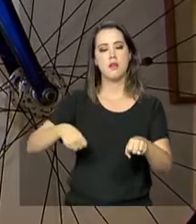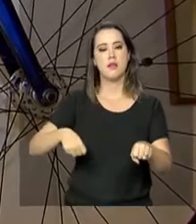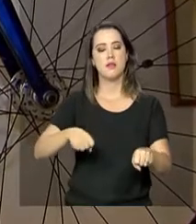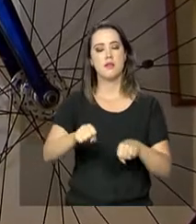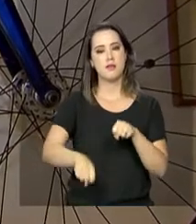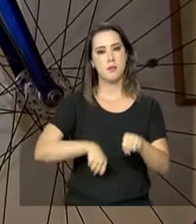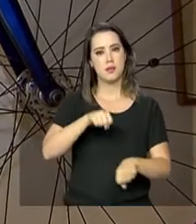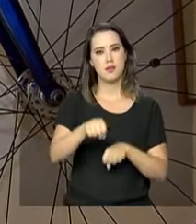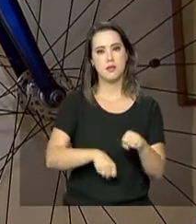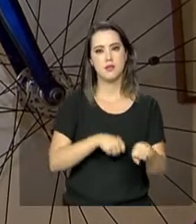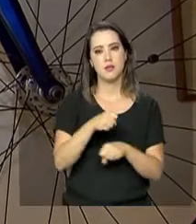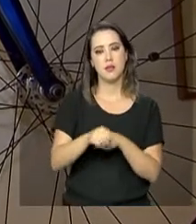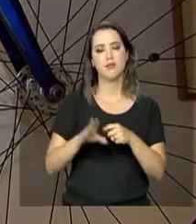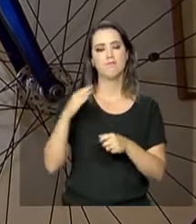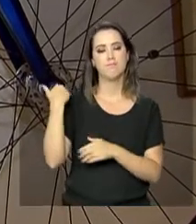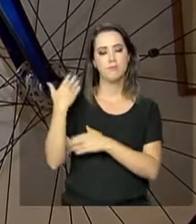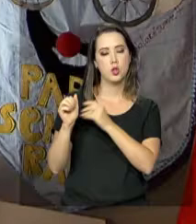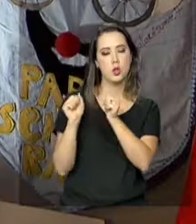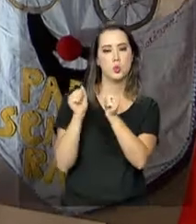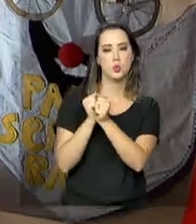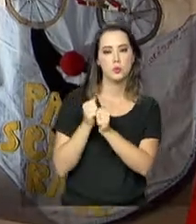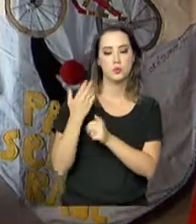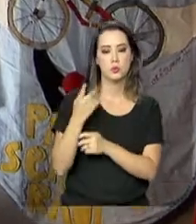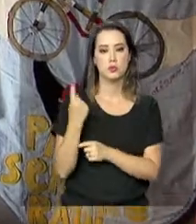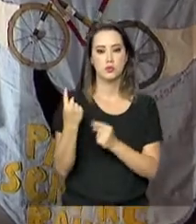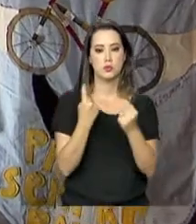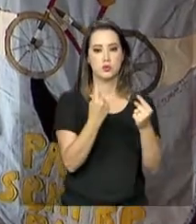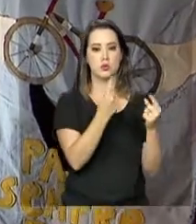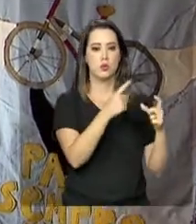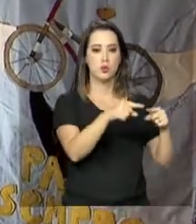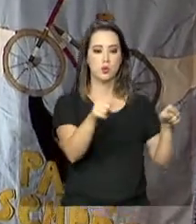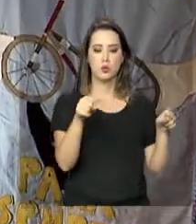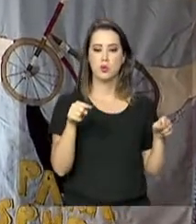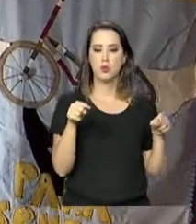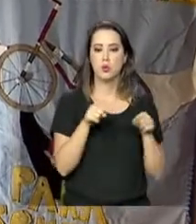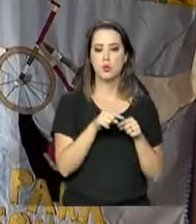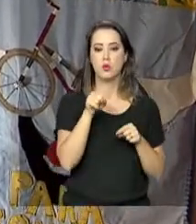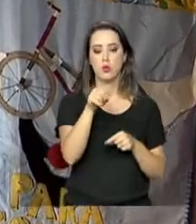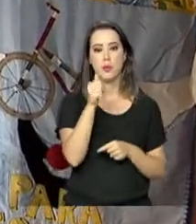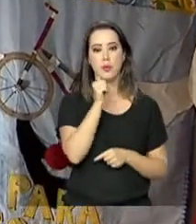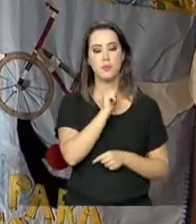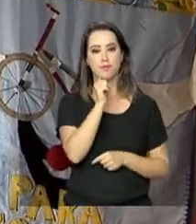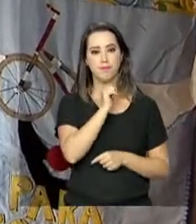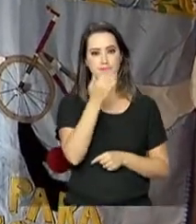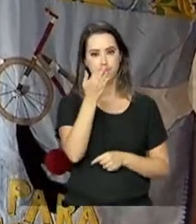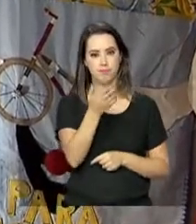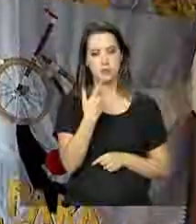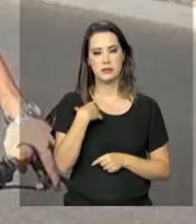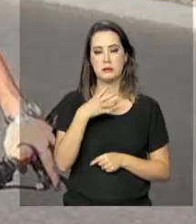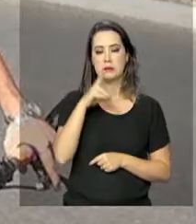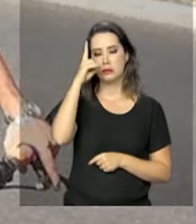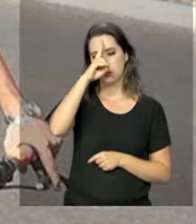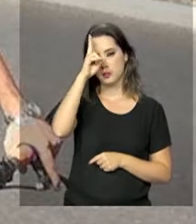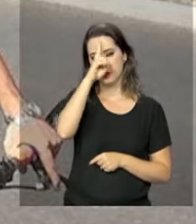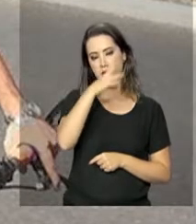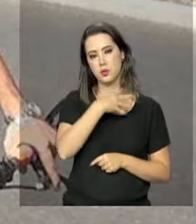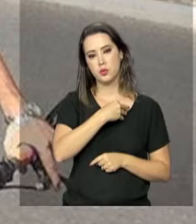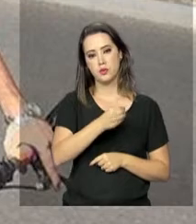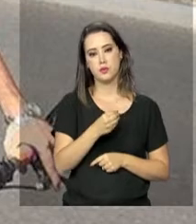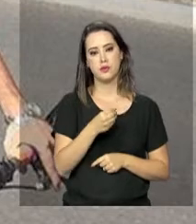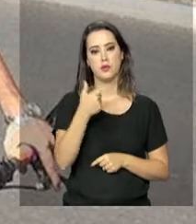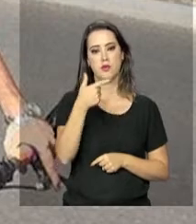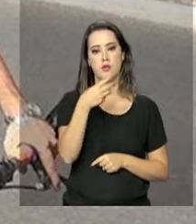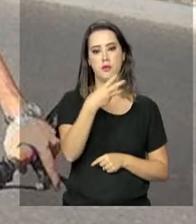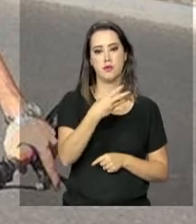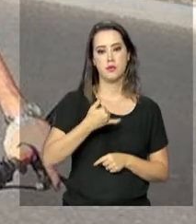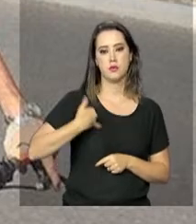companheira de tantas aventuras em cada cantinho da sala do apartamento de renata uma lembrança do filho raul o jovem de 23